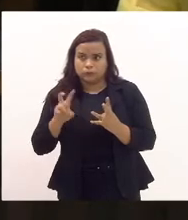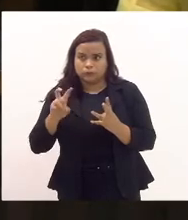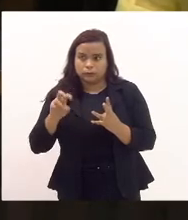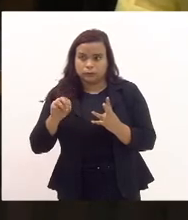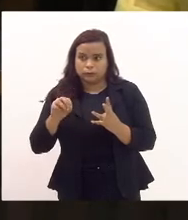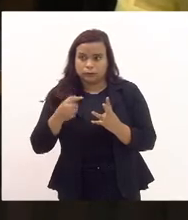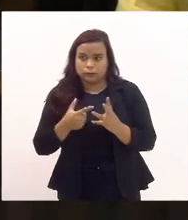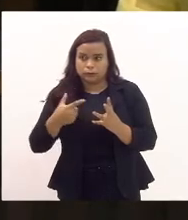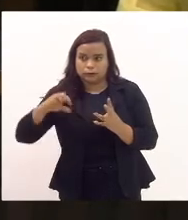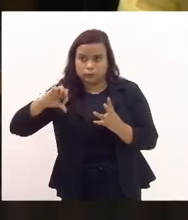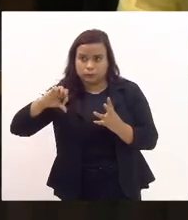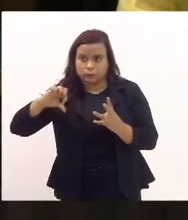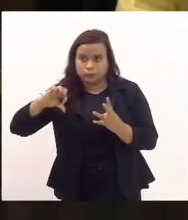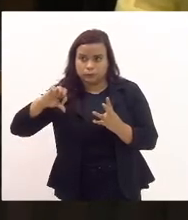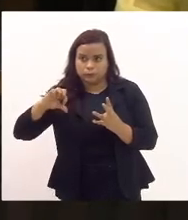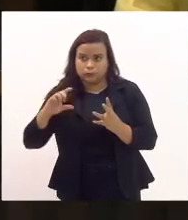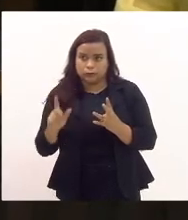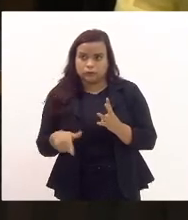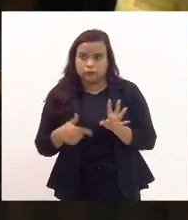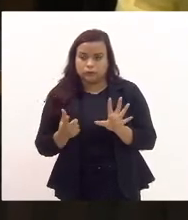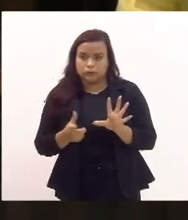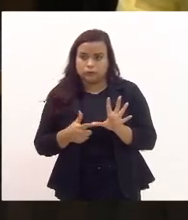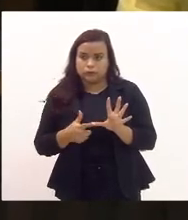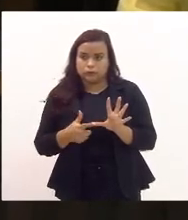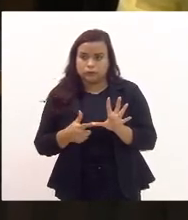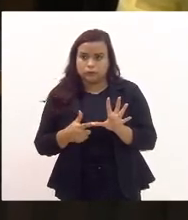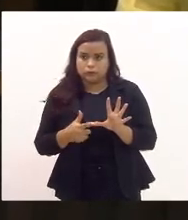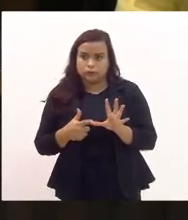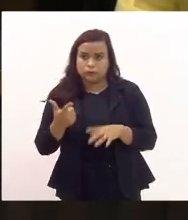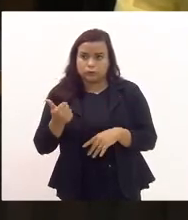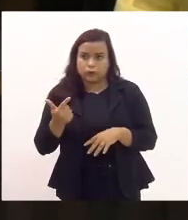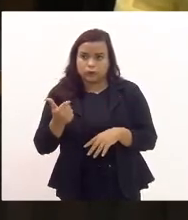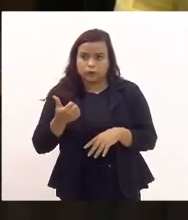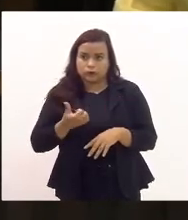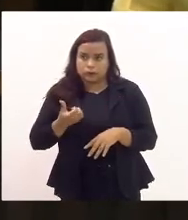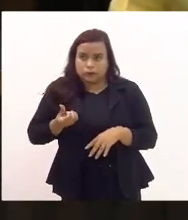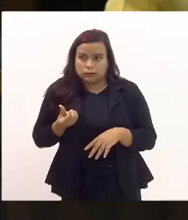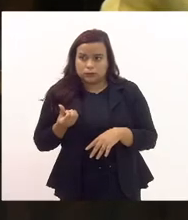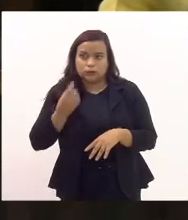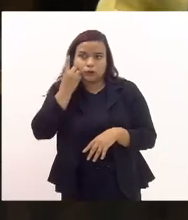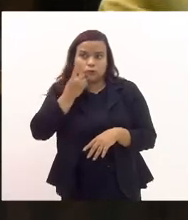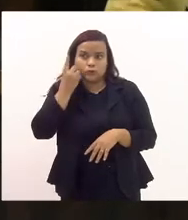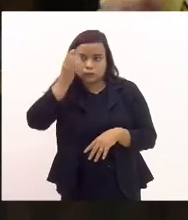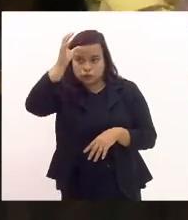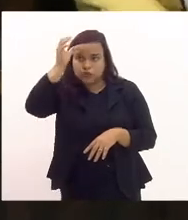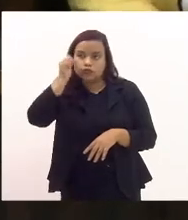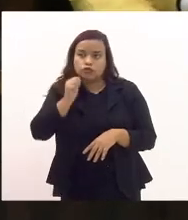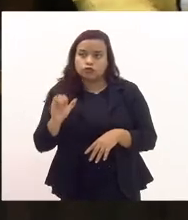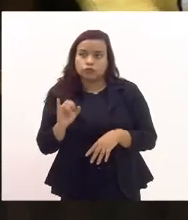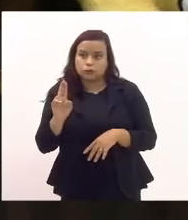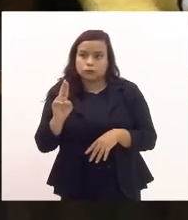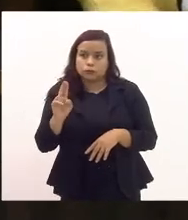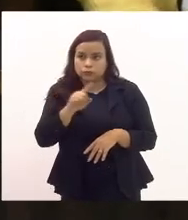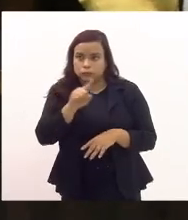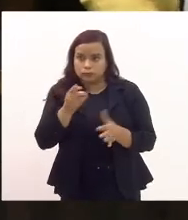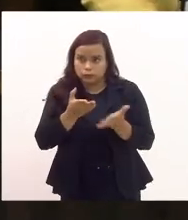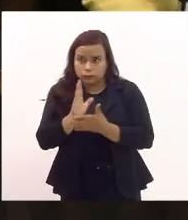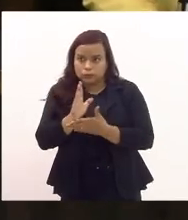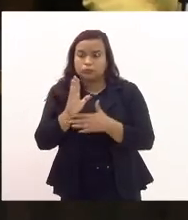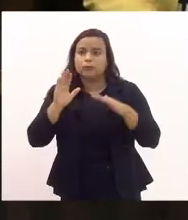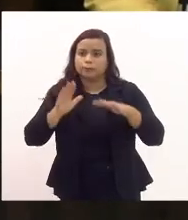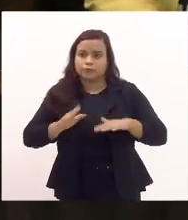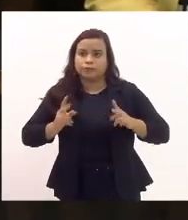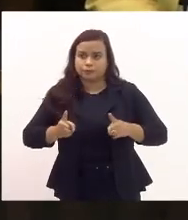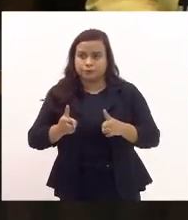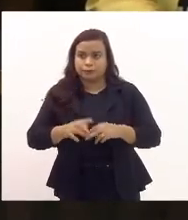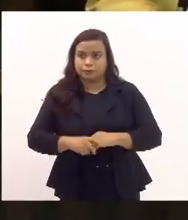2750 29 o e 12 16 Deputado a tia Ju sou de que aprovam permaneçam